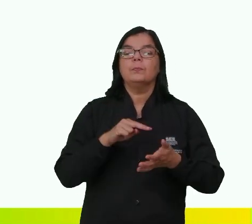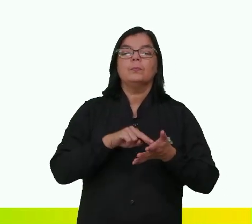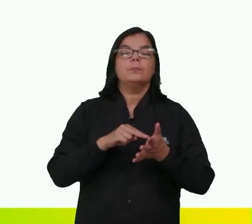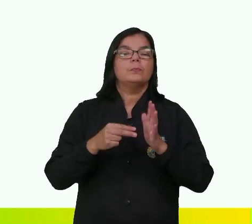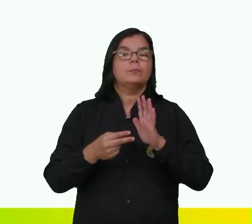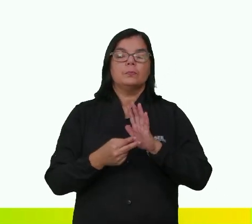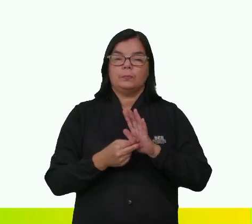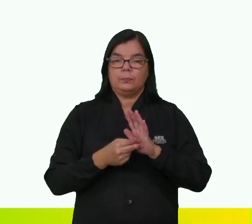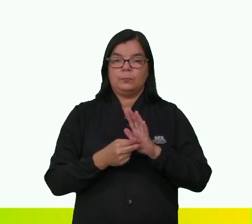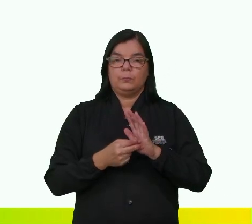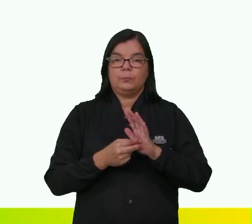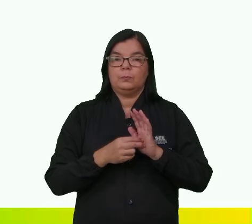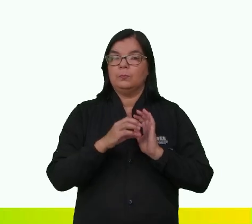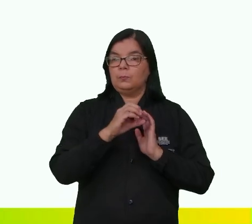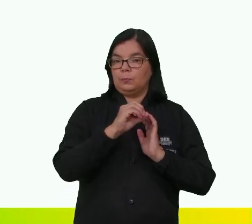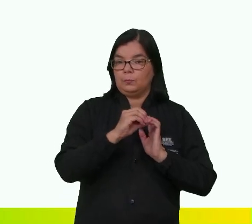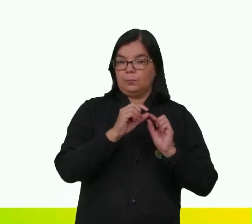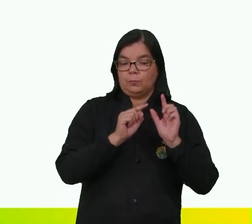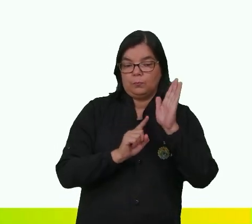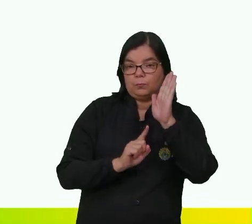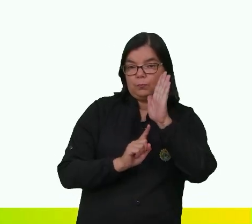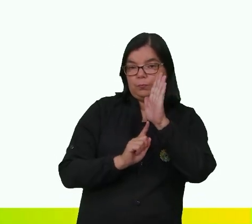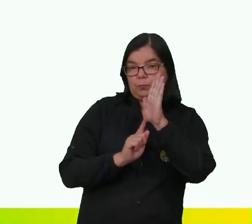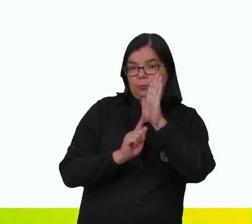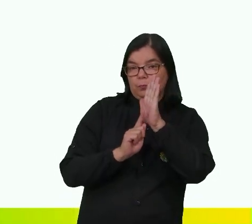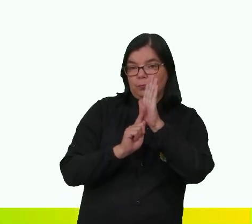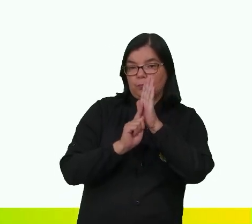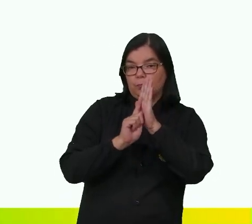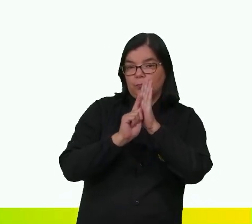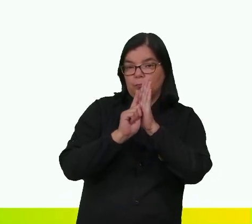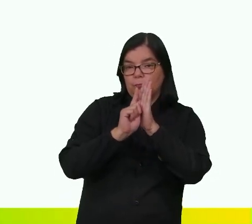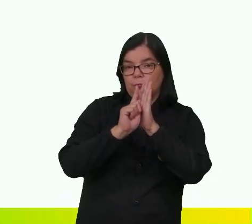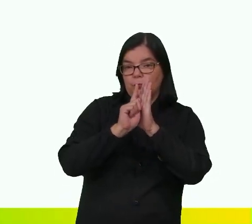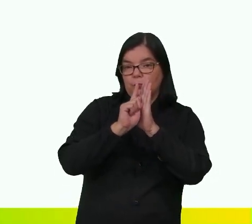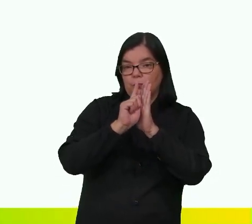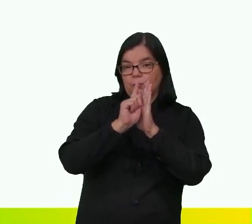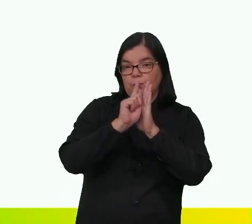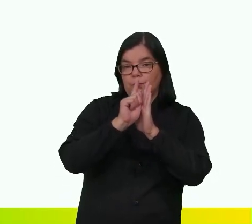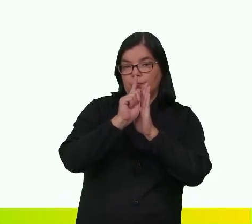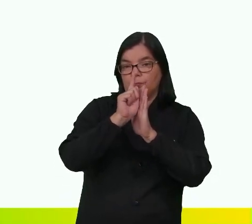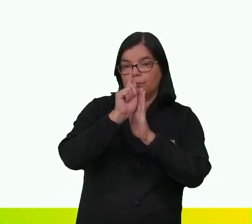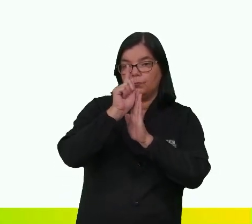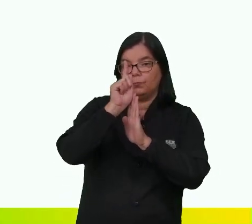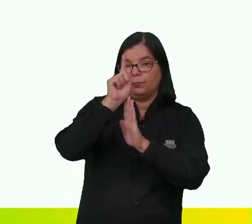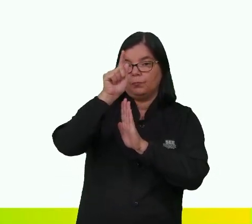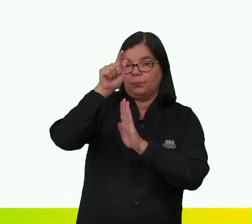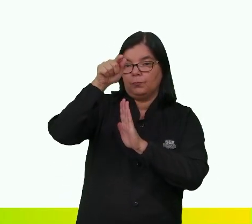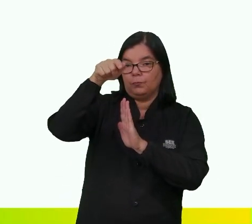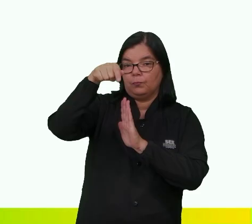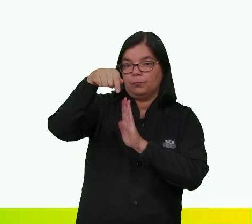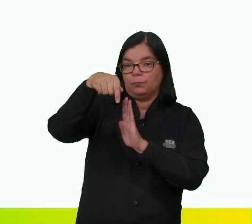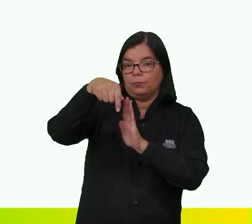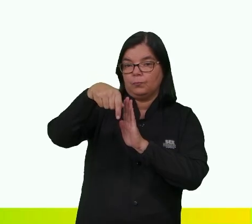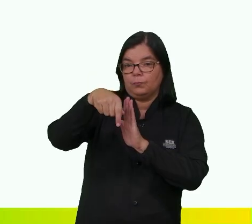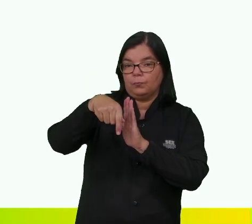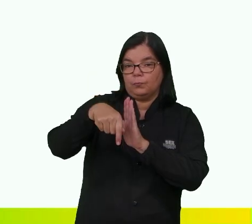cada um desses valores? 0 é o momento de lançamento do foguete e 4 é o momento que